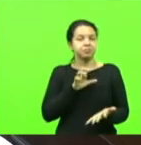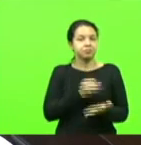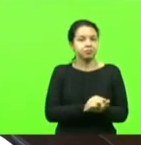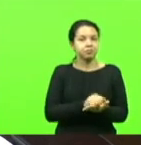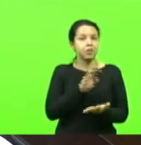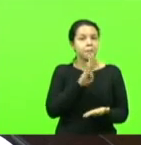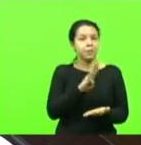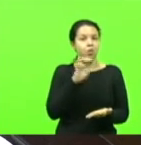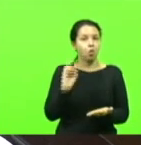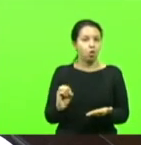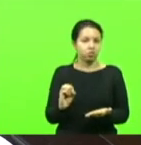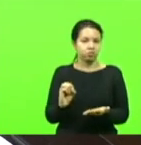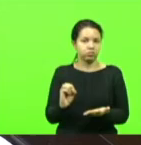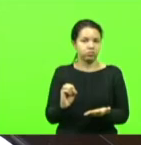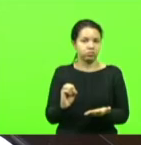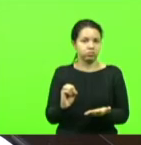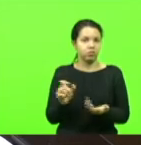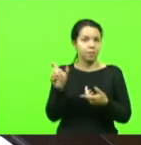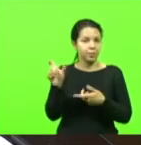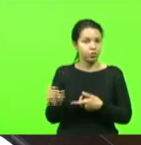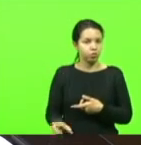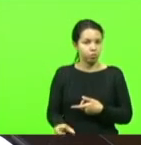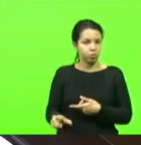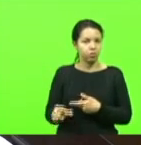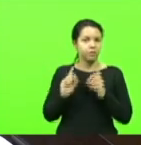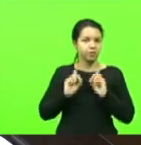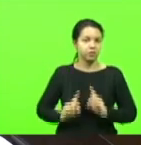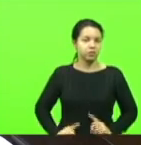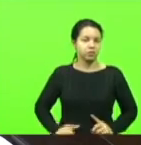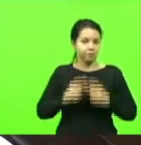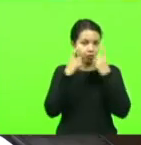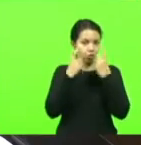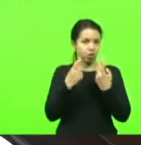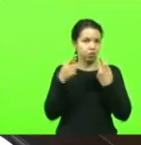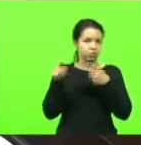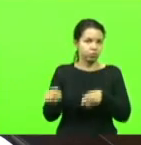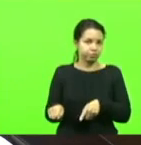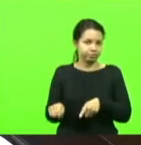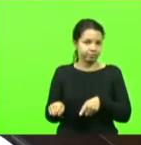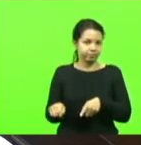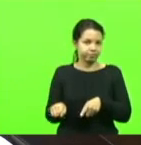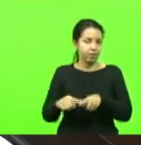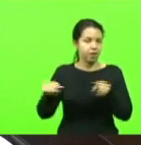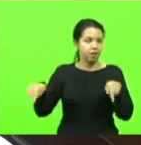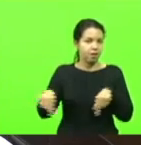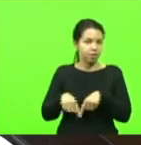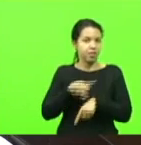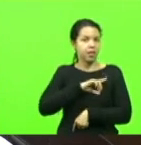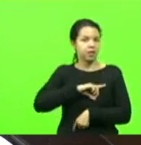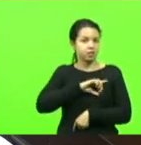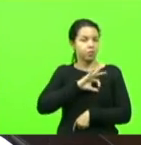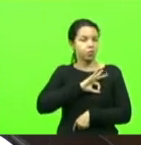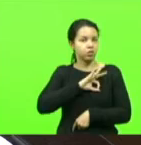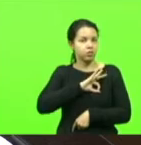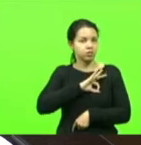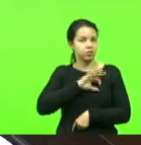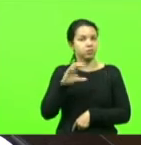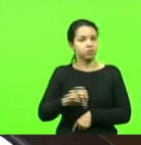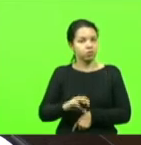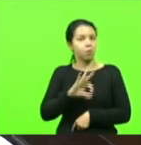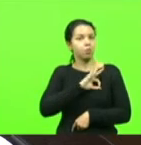deficiência no boletim de ocorrência é pelas delegacias de polícia civil e Polícia Militar de Santa Catarina